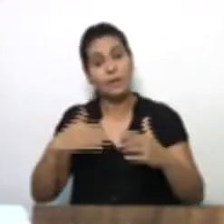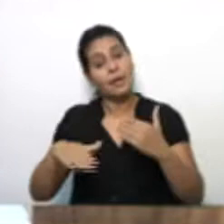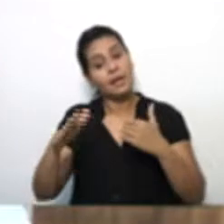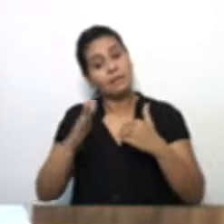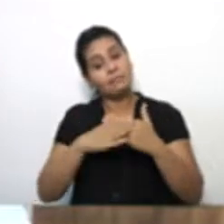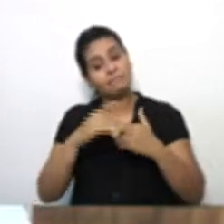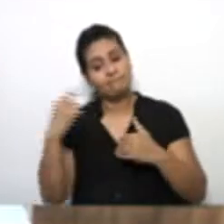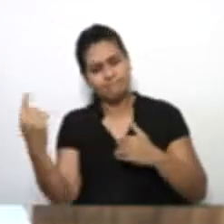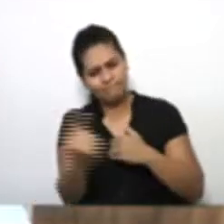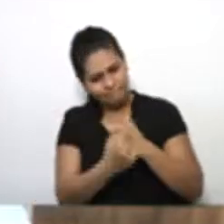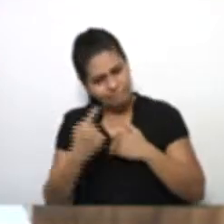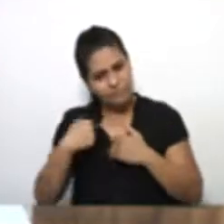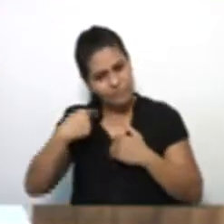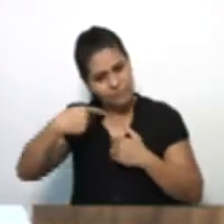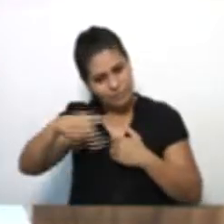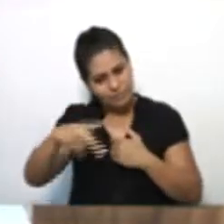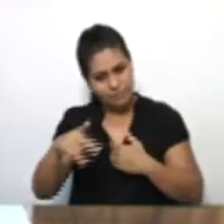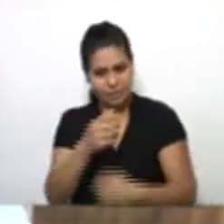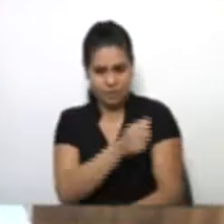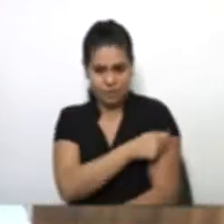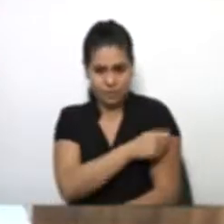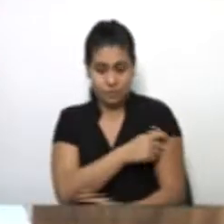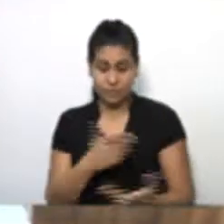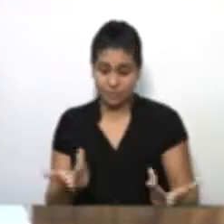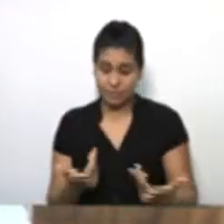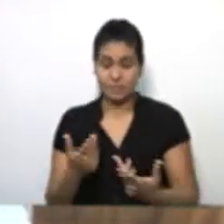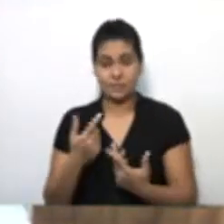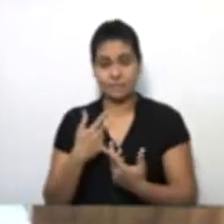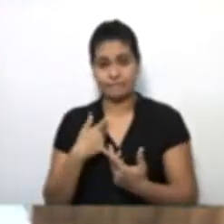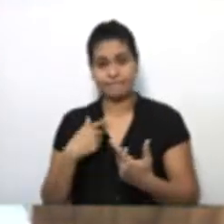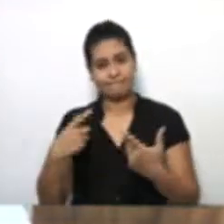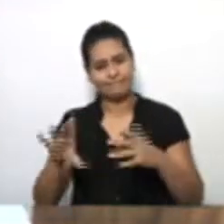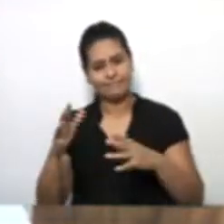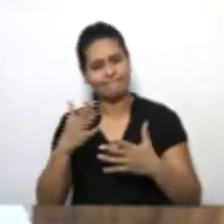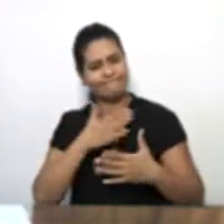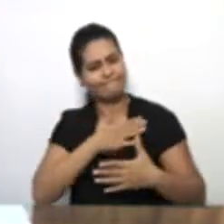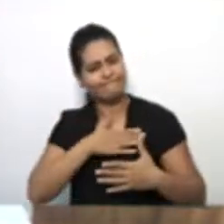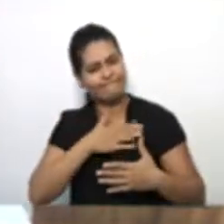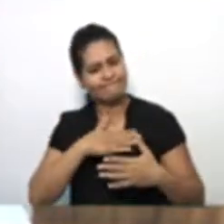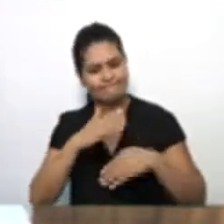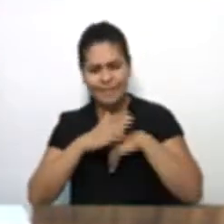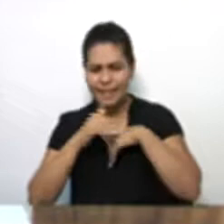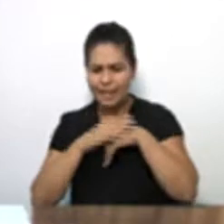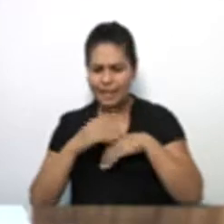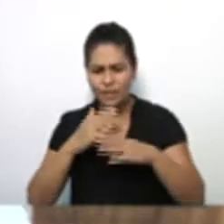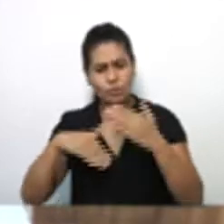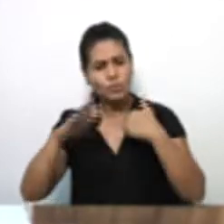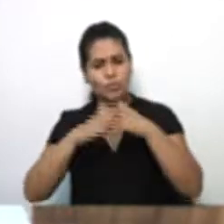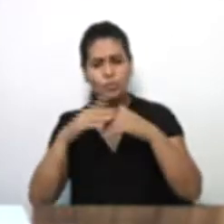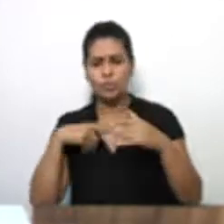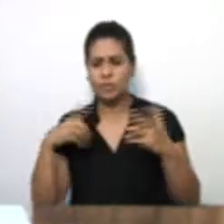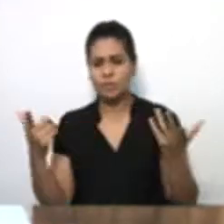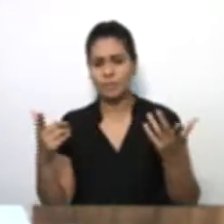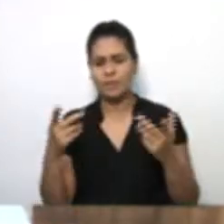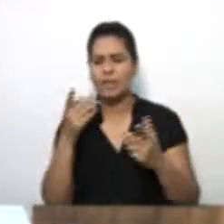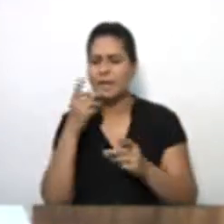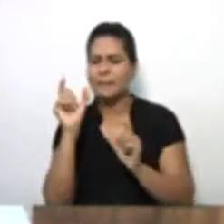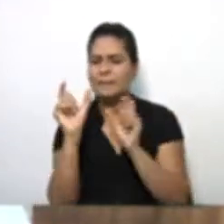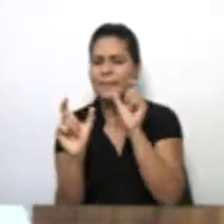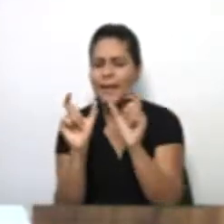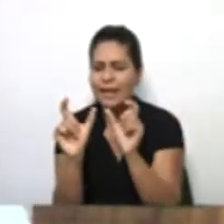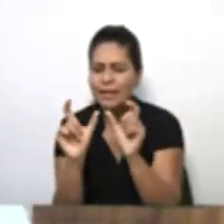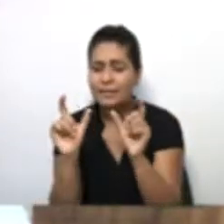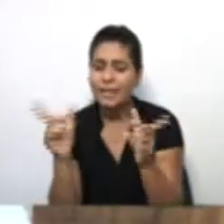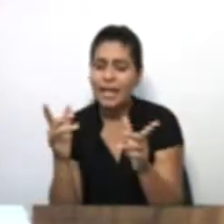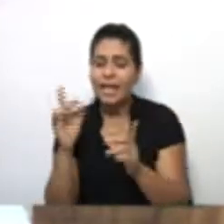todos nós, você também, prezado aluno, você também tem assim, ó, um carinho pelas organizações e uma questão que a gente chama, assim, uma palavra que a gente vai colocar